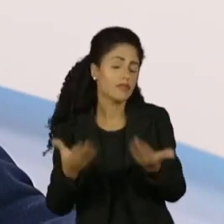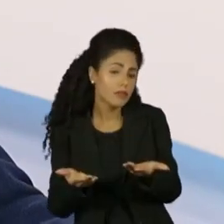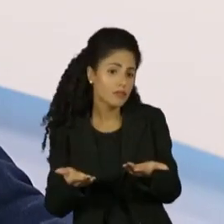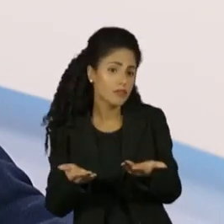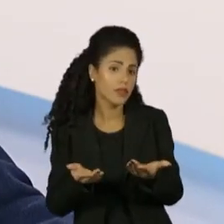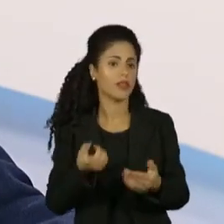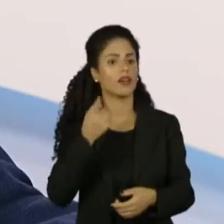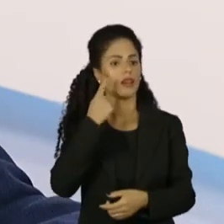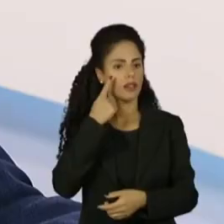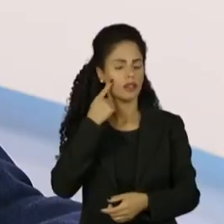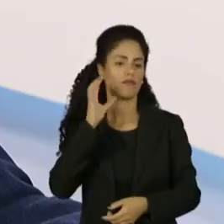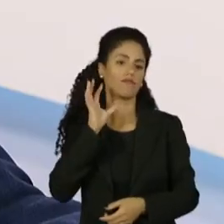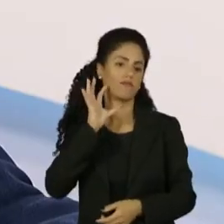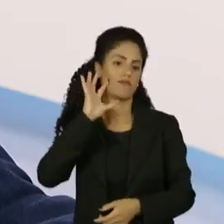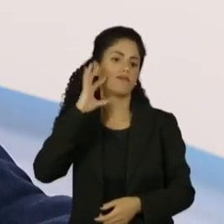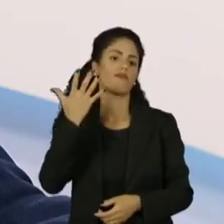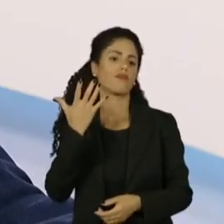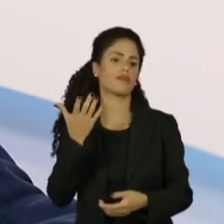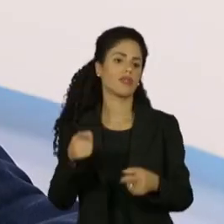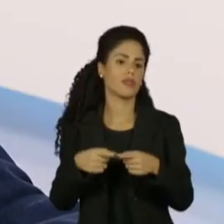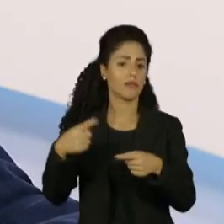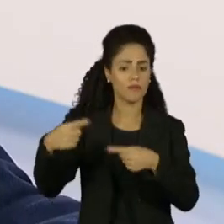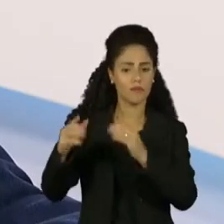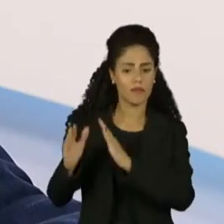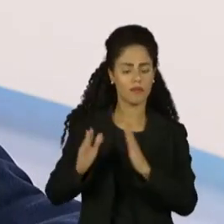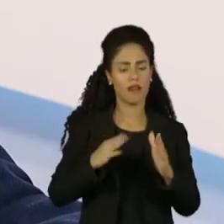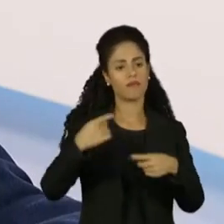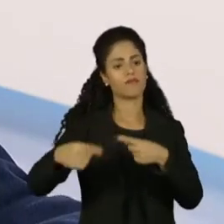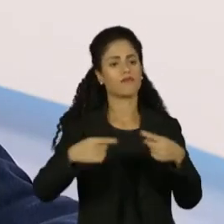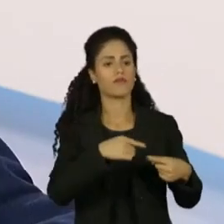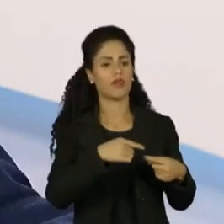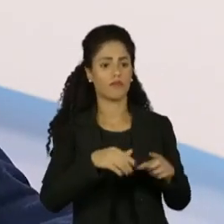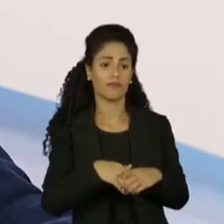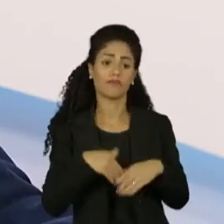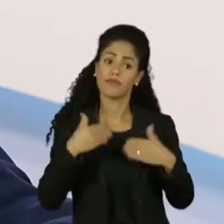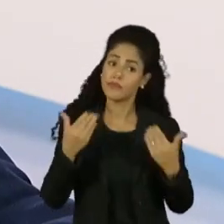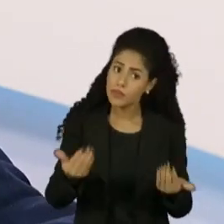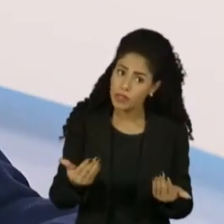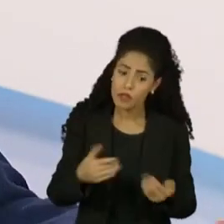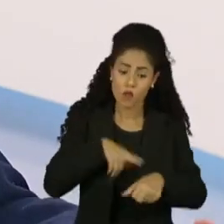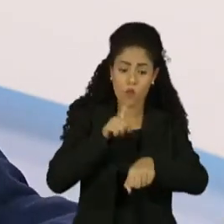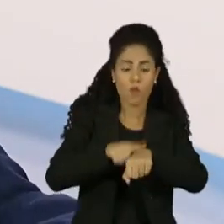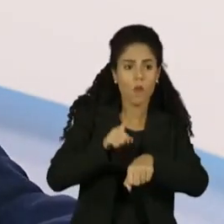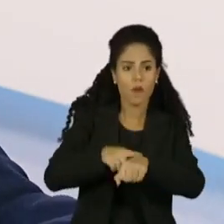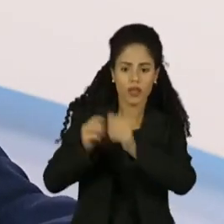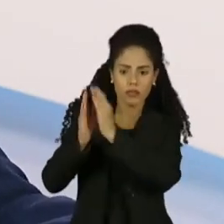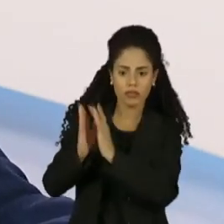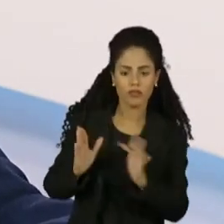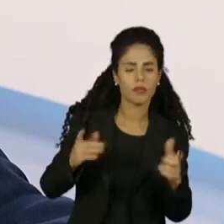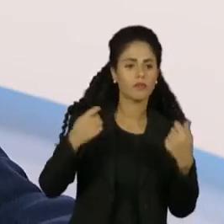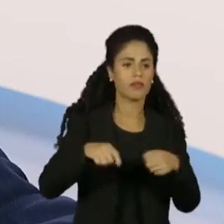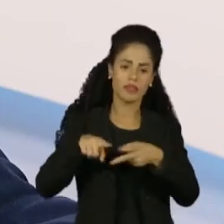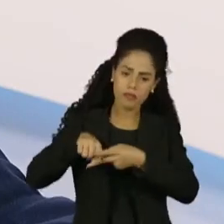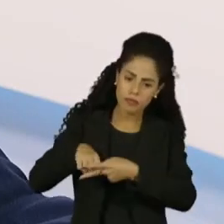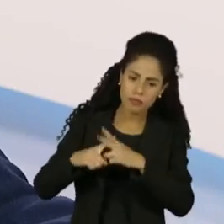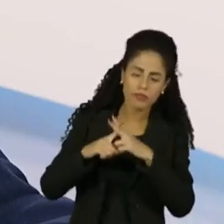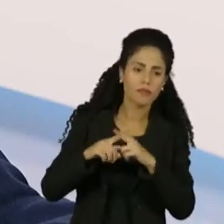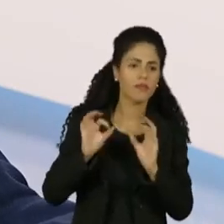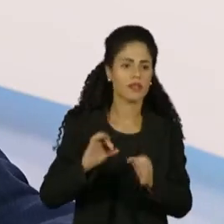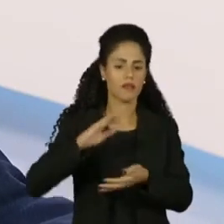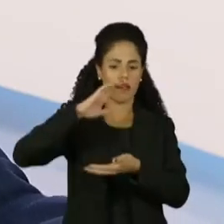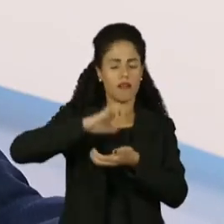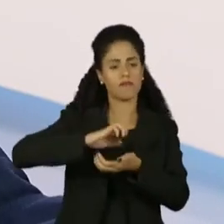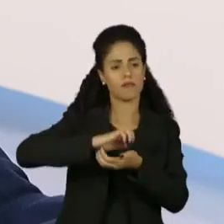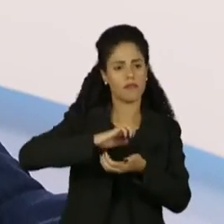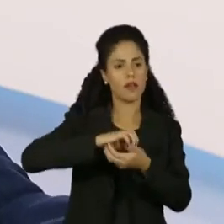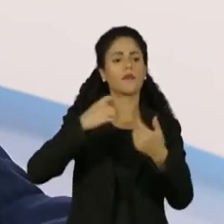na verdade, têm se tornado centrais nesse processo de discussão política. Então, isso em algum momento tem que ser reparado. Eu acho que o